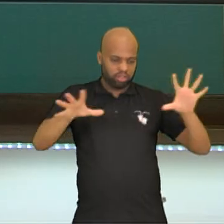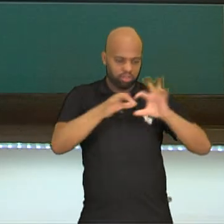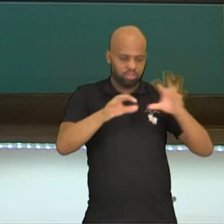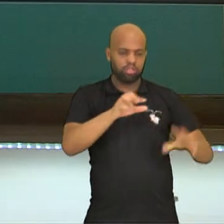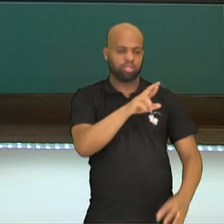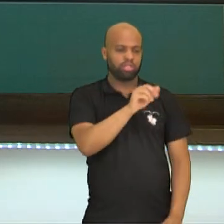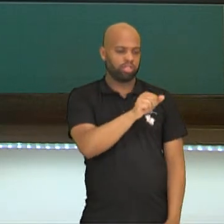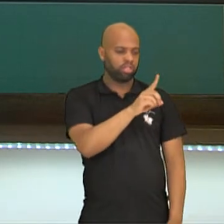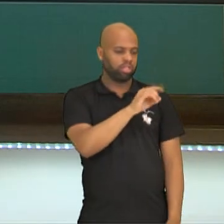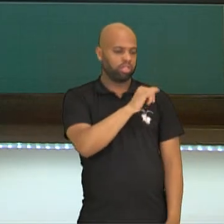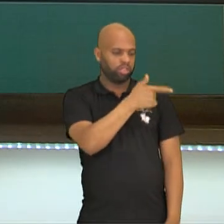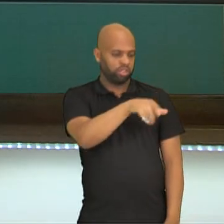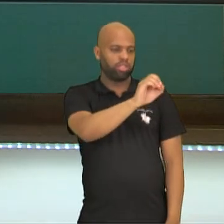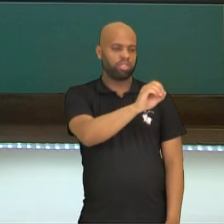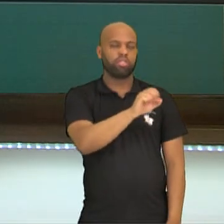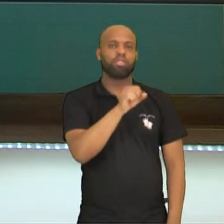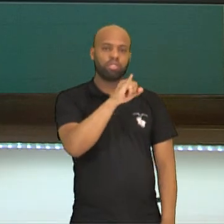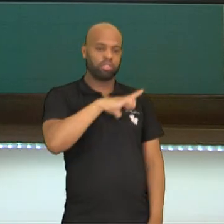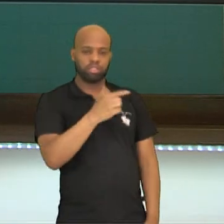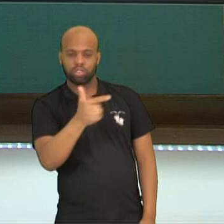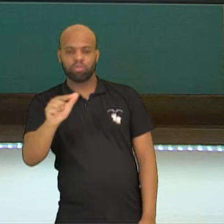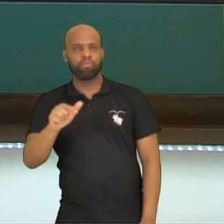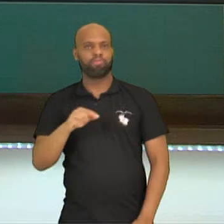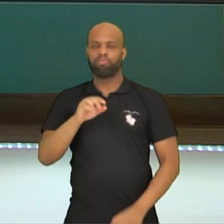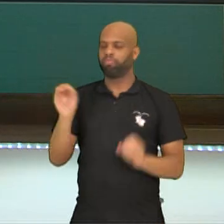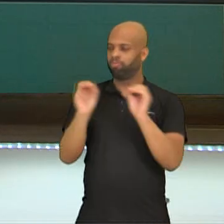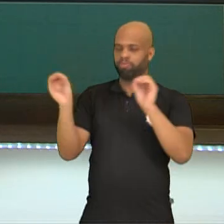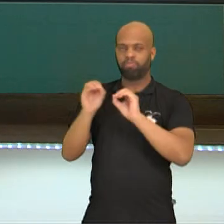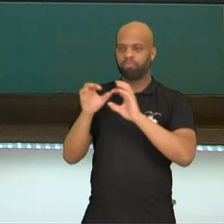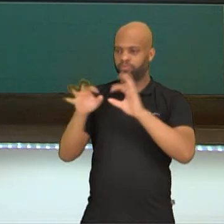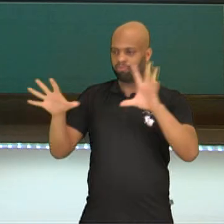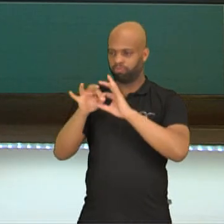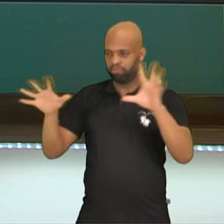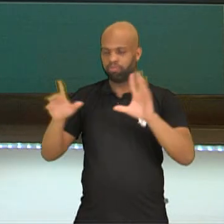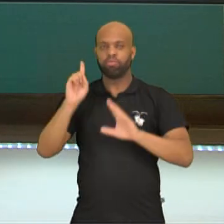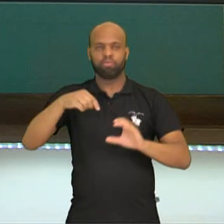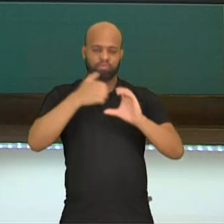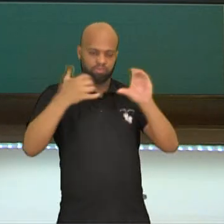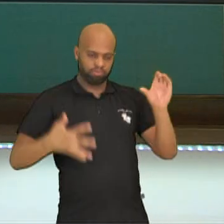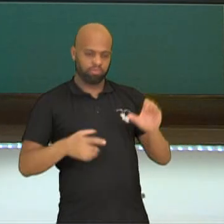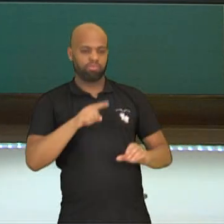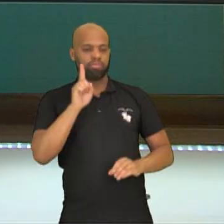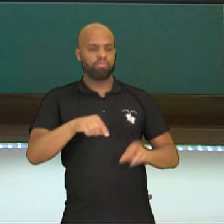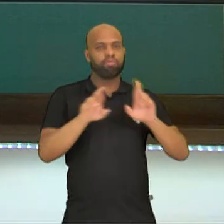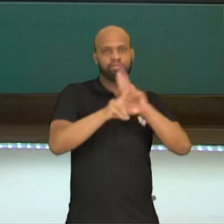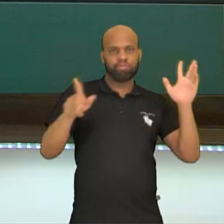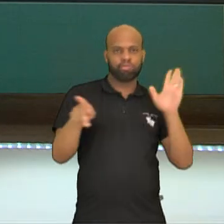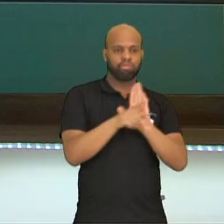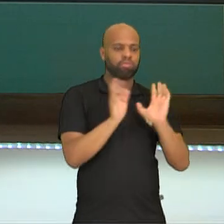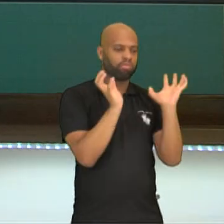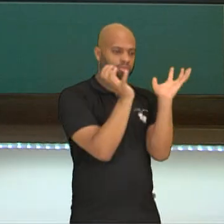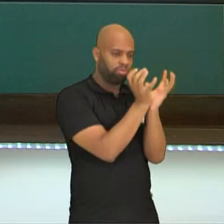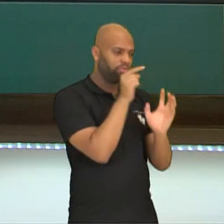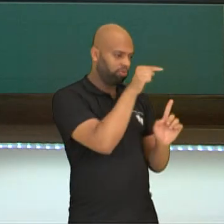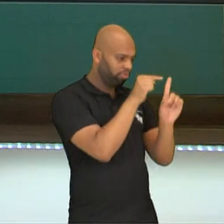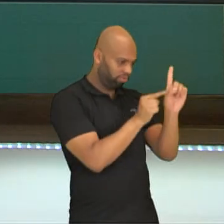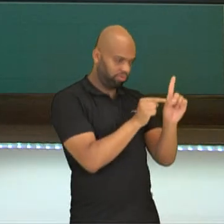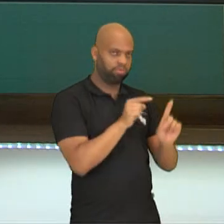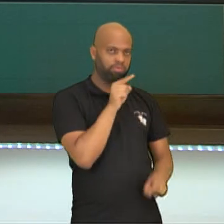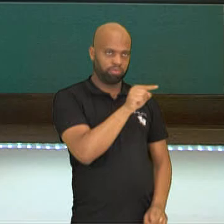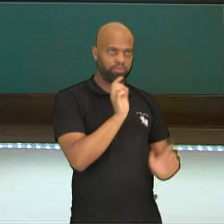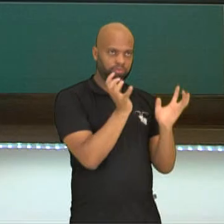vão emitir radiação, enquanto outros não. Essa é uma característica aí que vai diferenciar os tipos dos